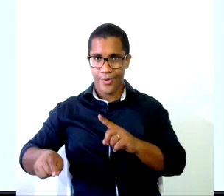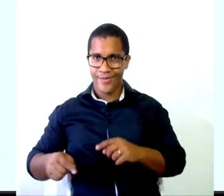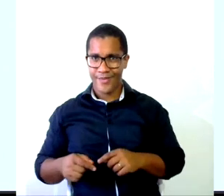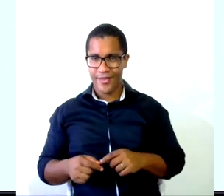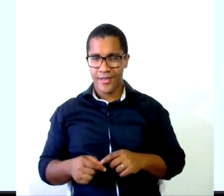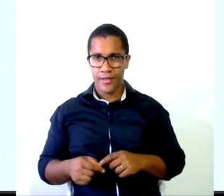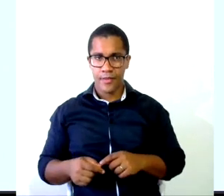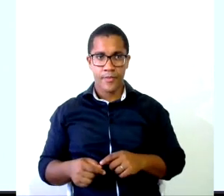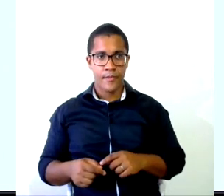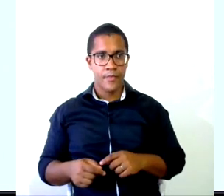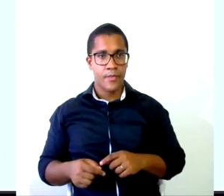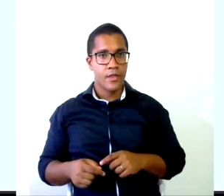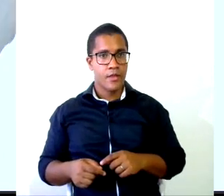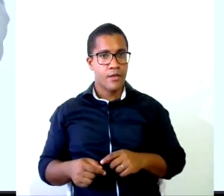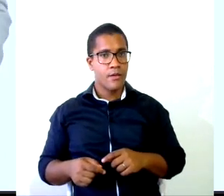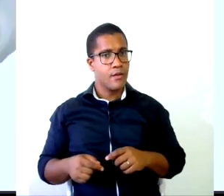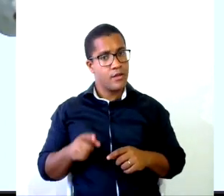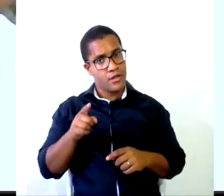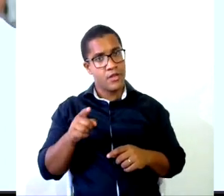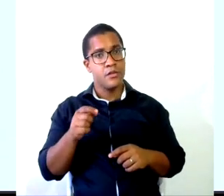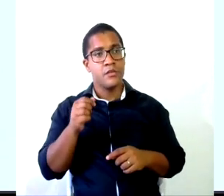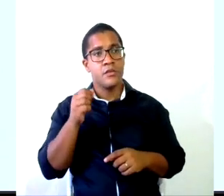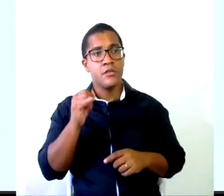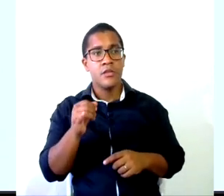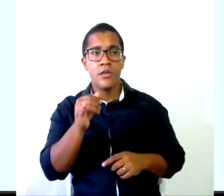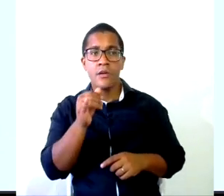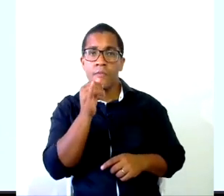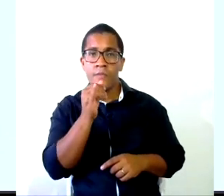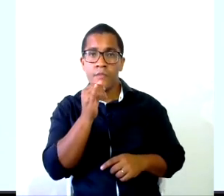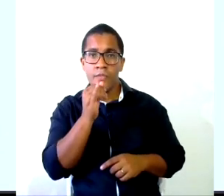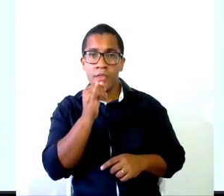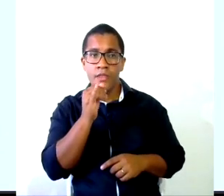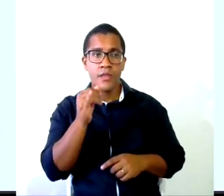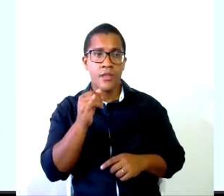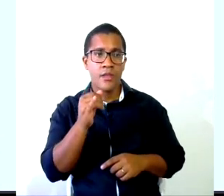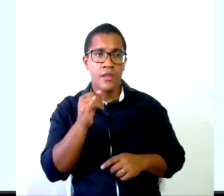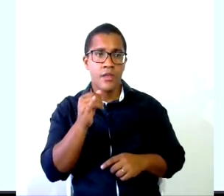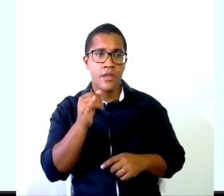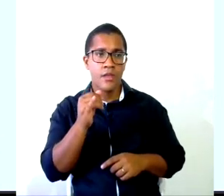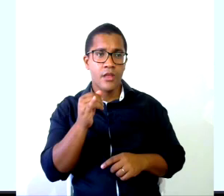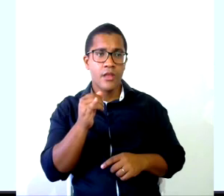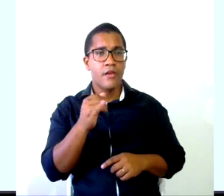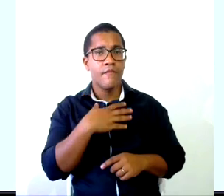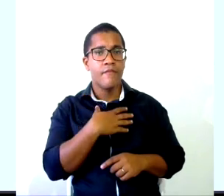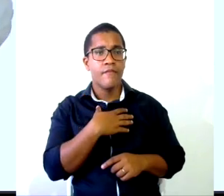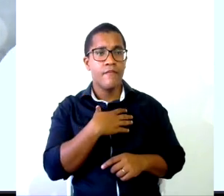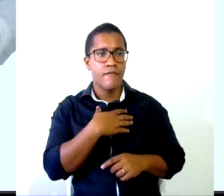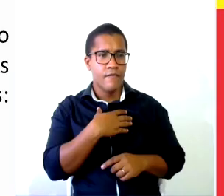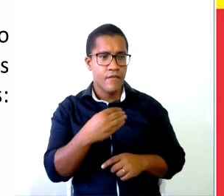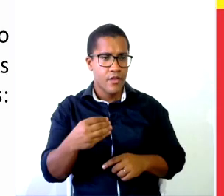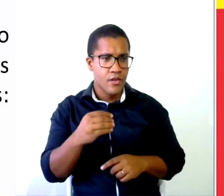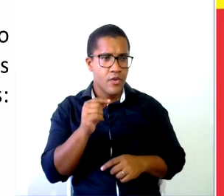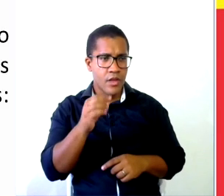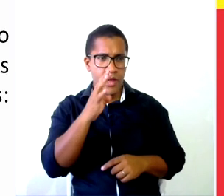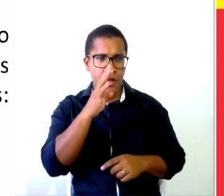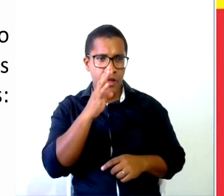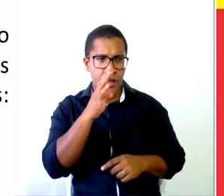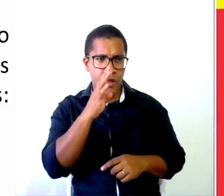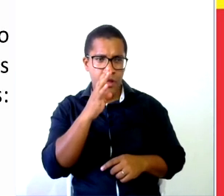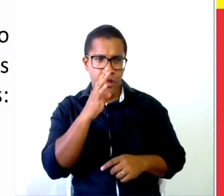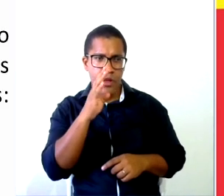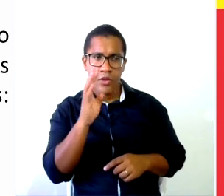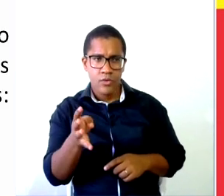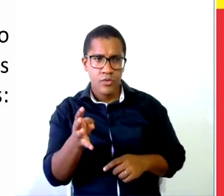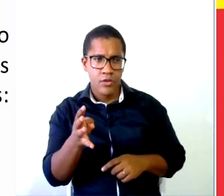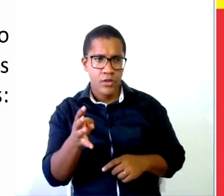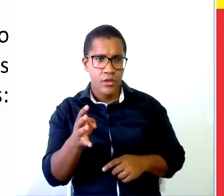vender. Em Atenas, não. Poderia vender se uma filha fosse acusada de impudor. Então, os escravos